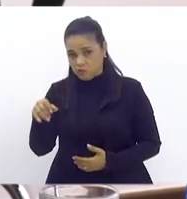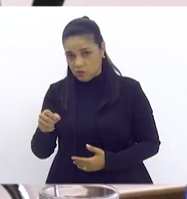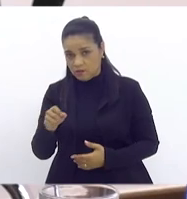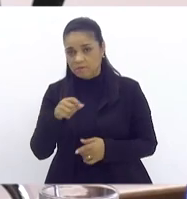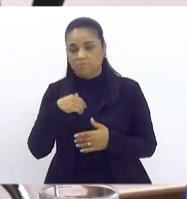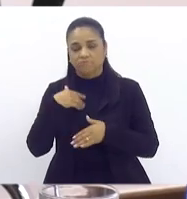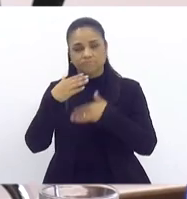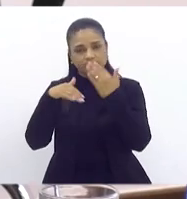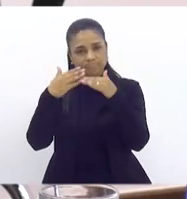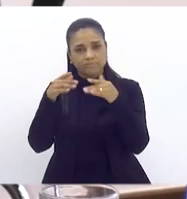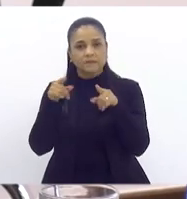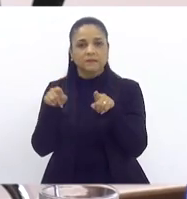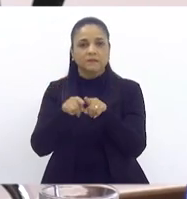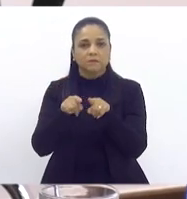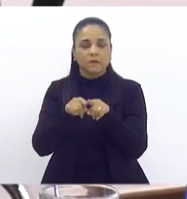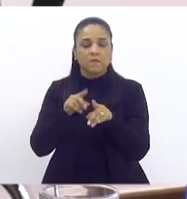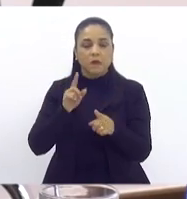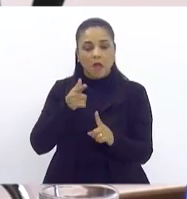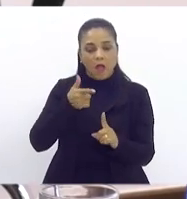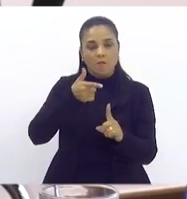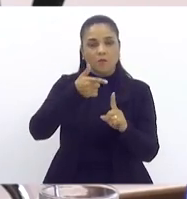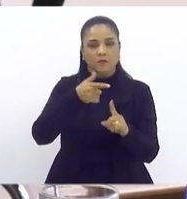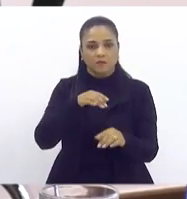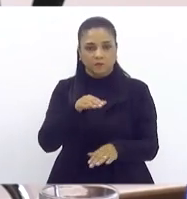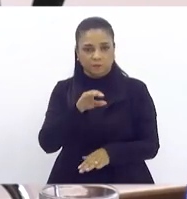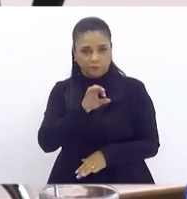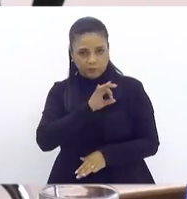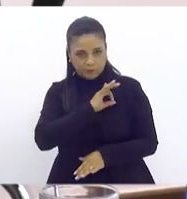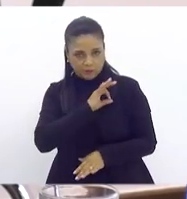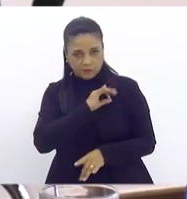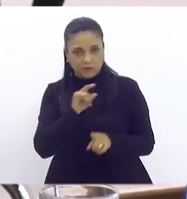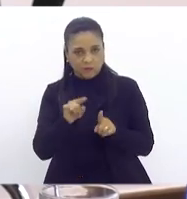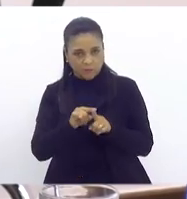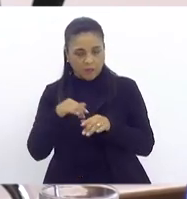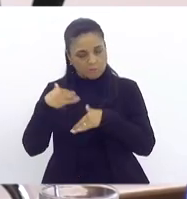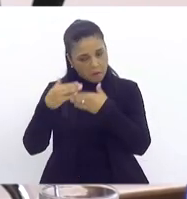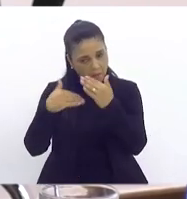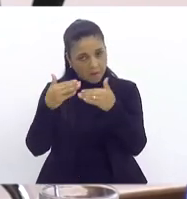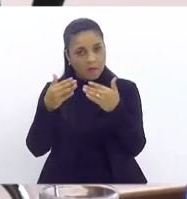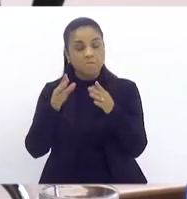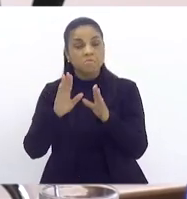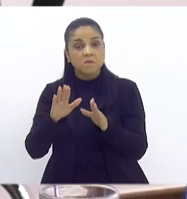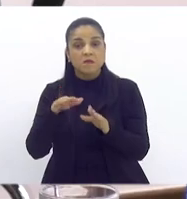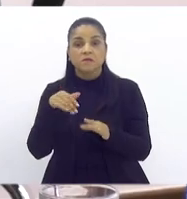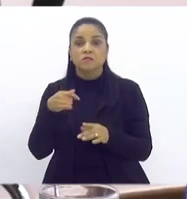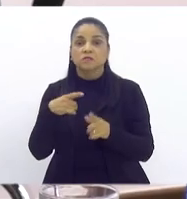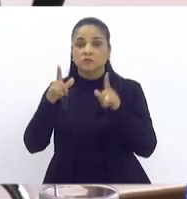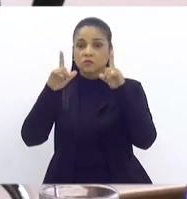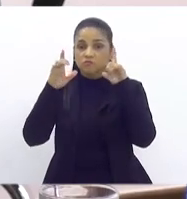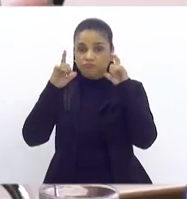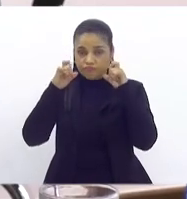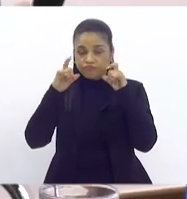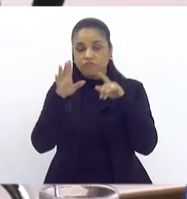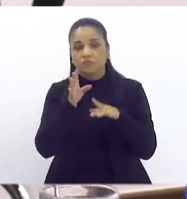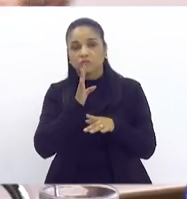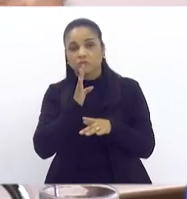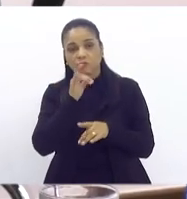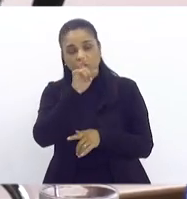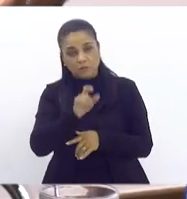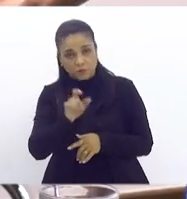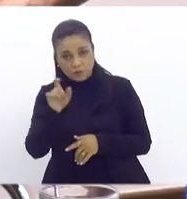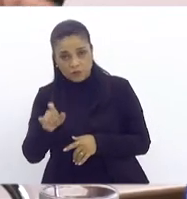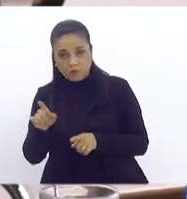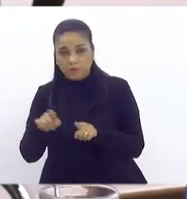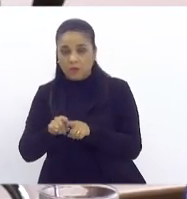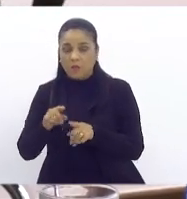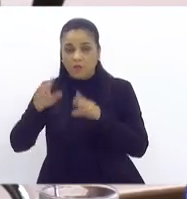tanto a questão da abordagem policial quanto a questão da do reconhecimento de pessoa o Supremo hoje está